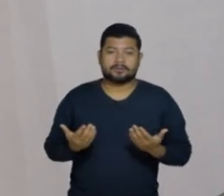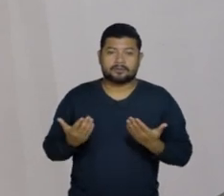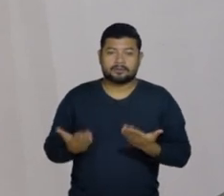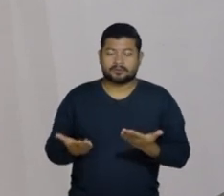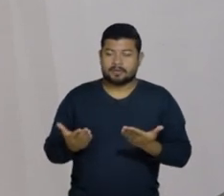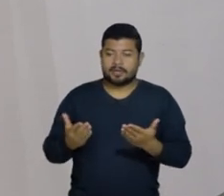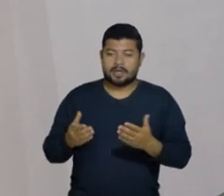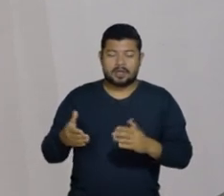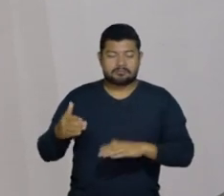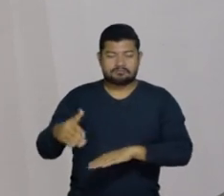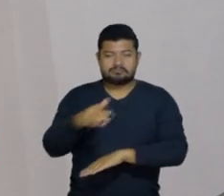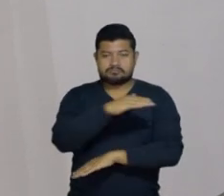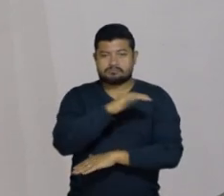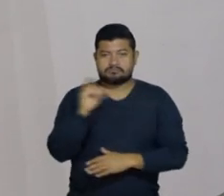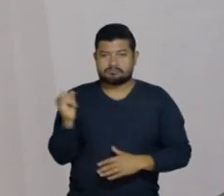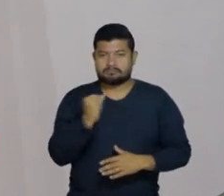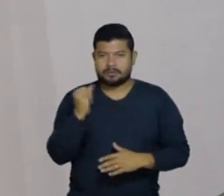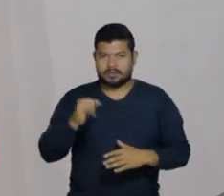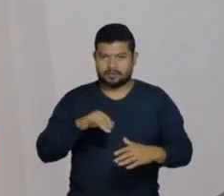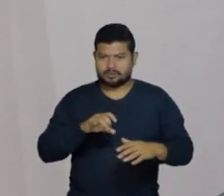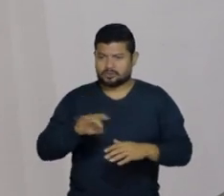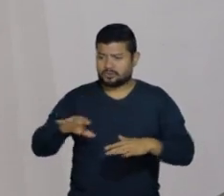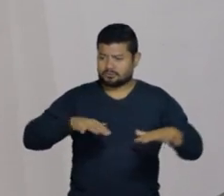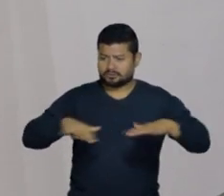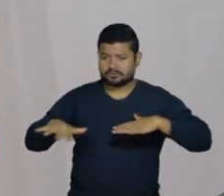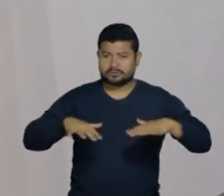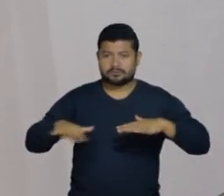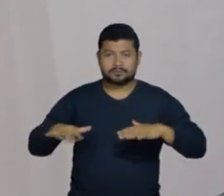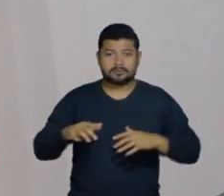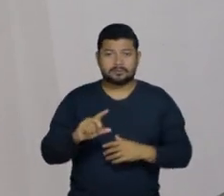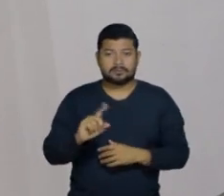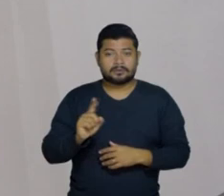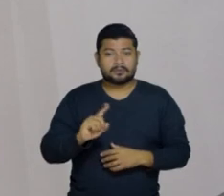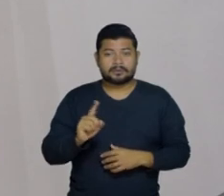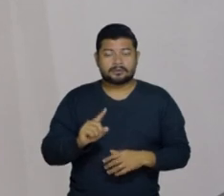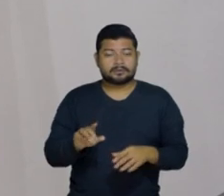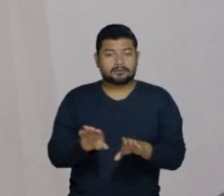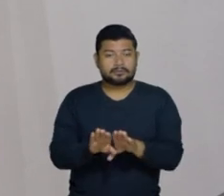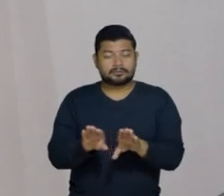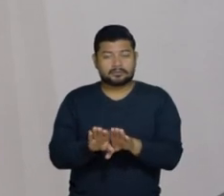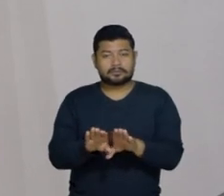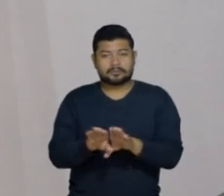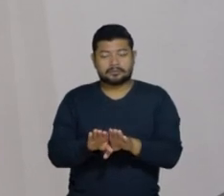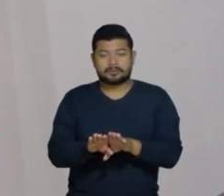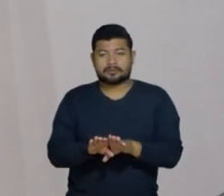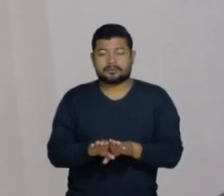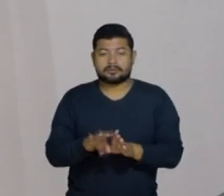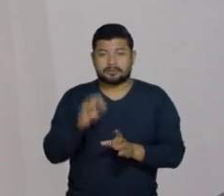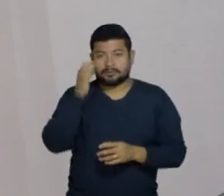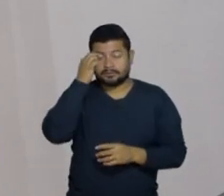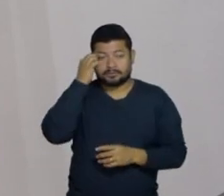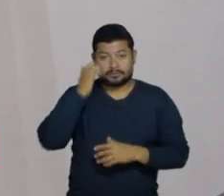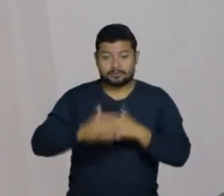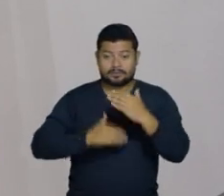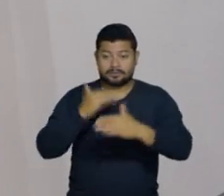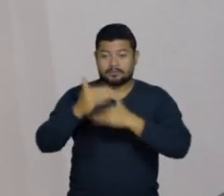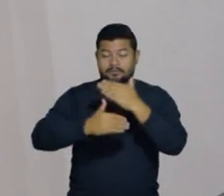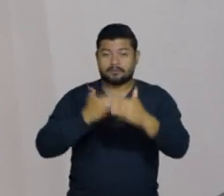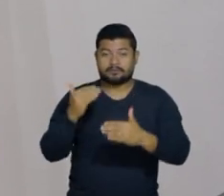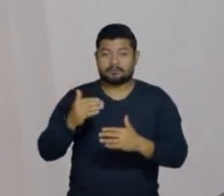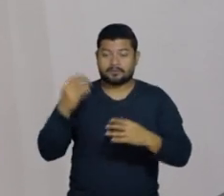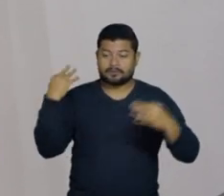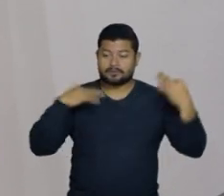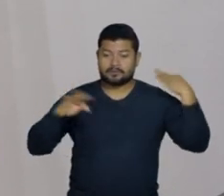só para a mobilidade dos catarinenses, mas também para o desenvolvimento do turismo. Nós